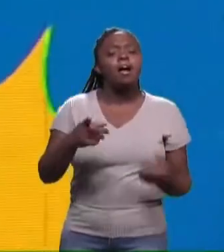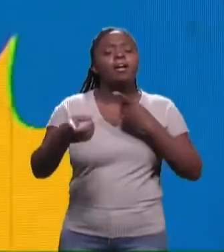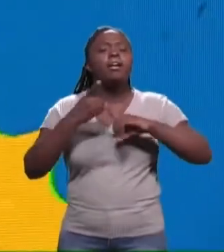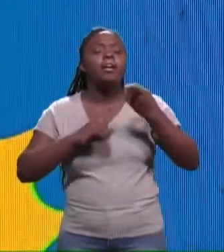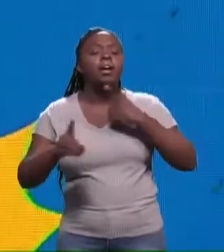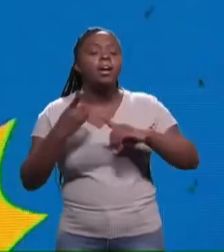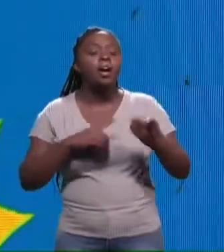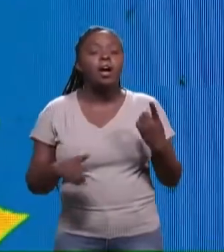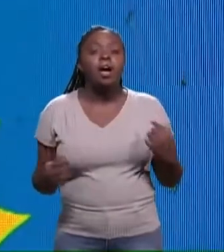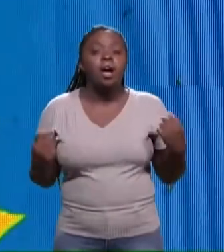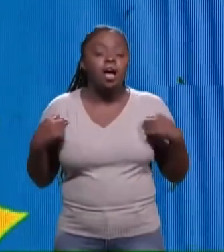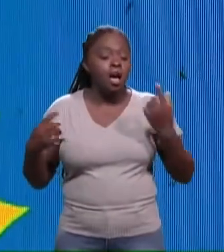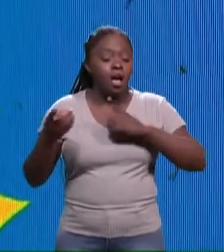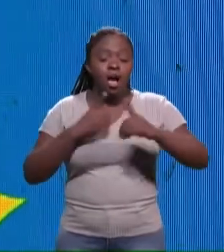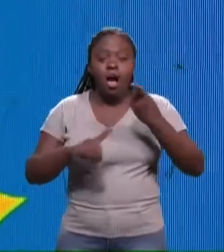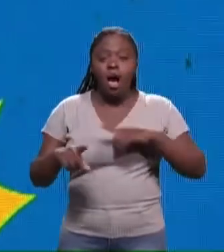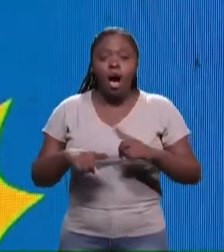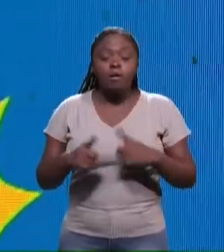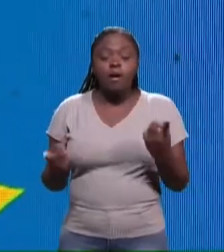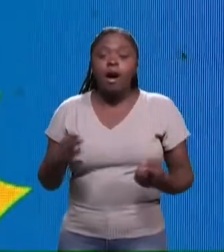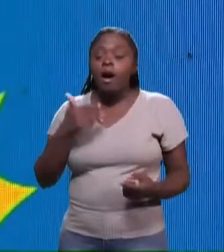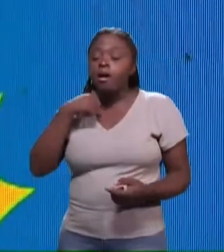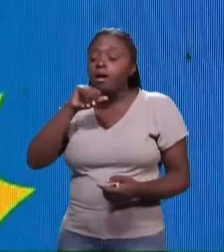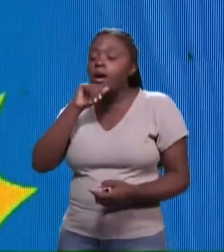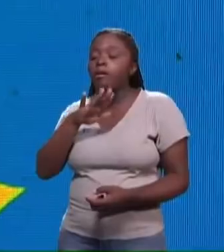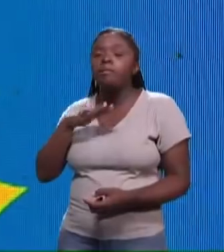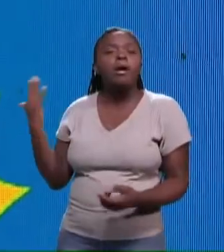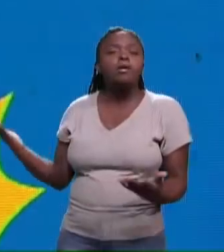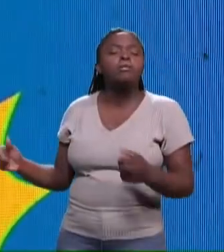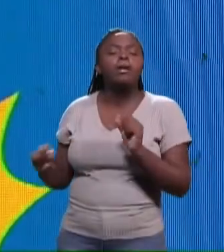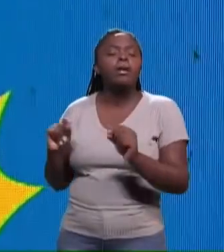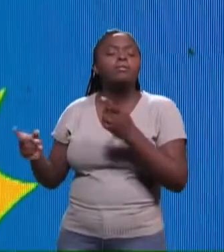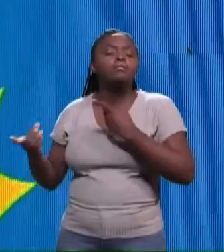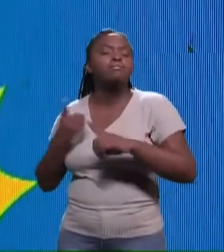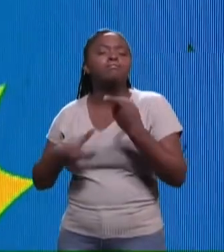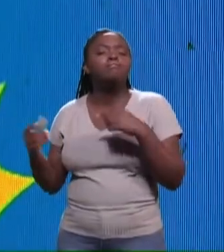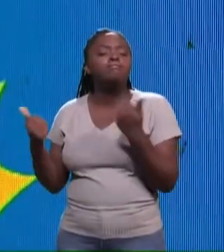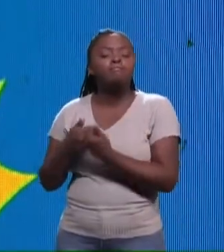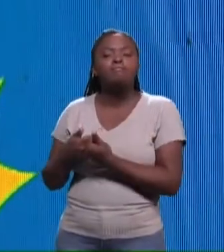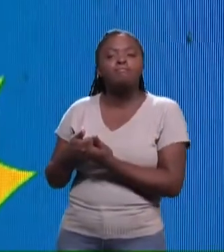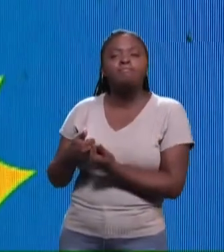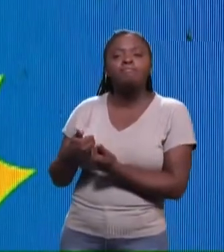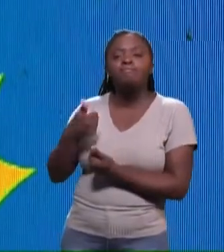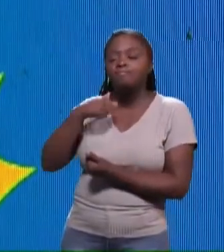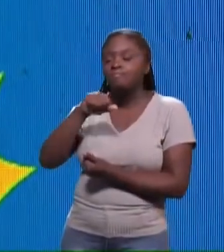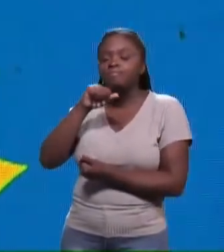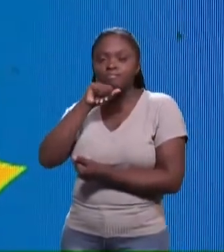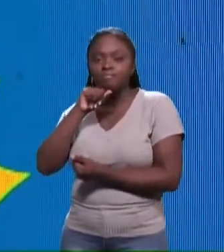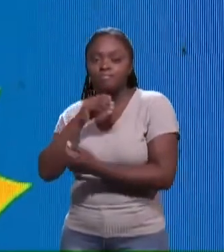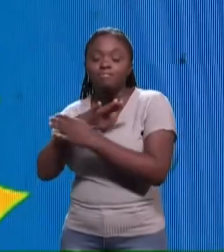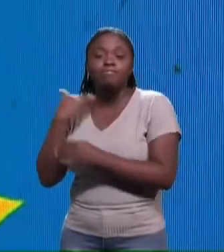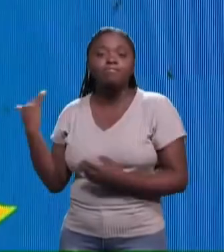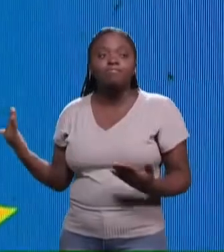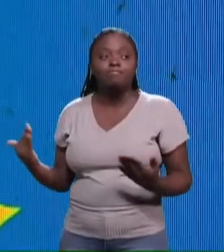depressão. Amigão, eu estou com depressão, mas eu sepultei minha mãe. O que é uma depressão perto de sepultar a mãe? Engrossa essa voz aí, desgramado.